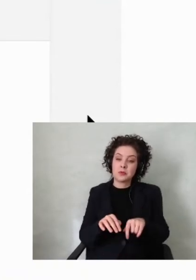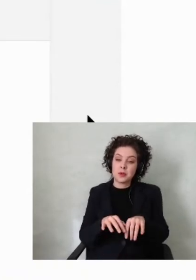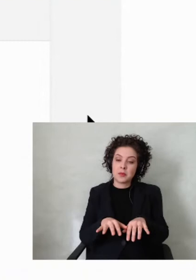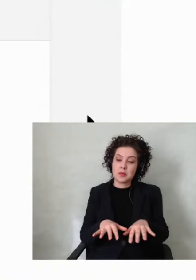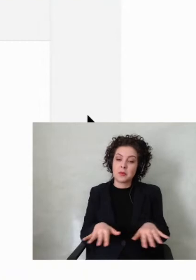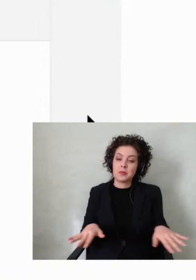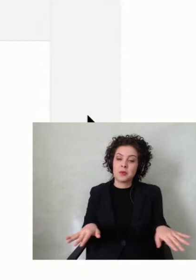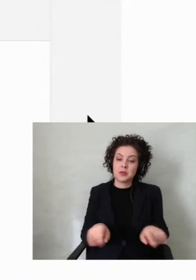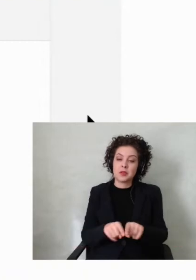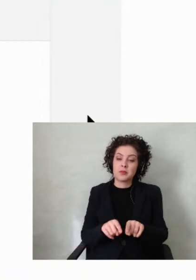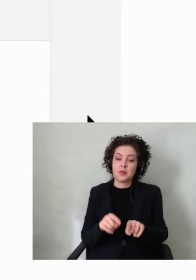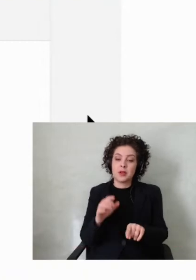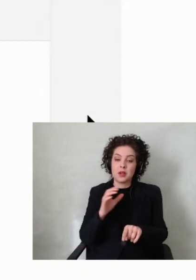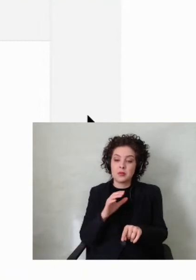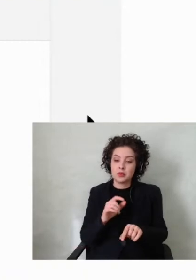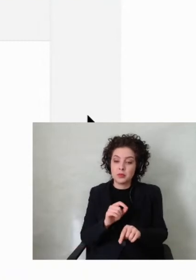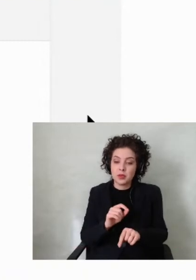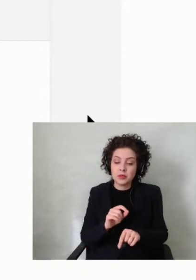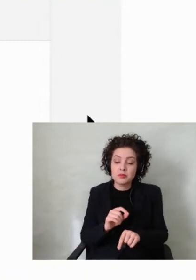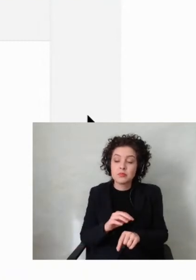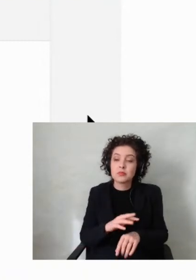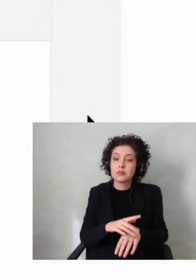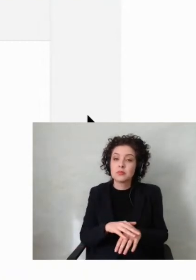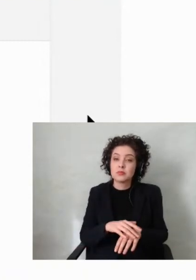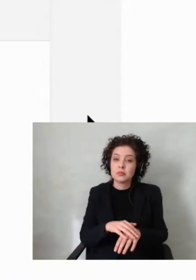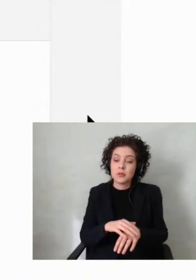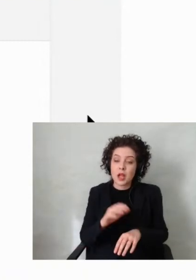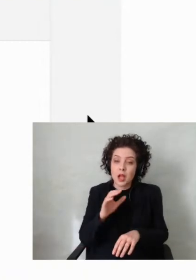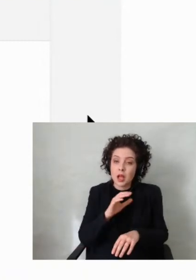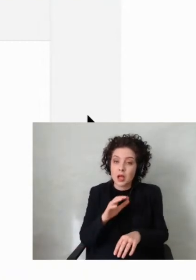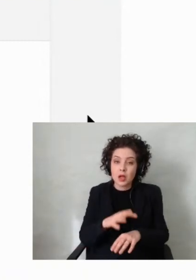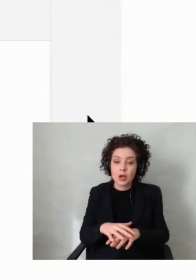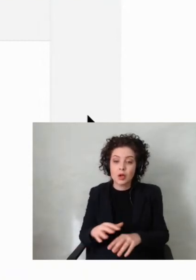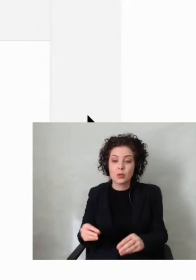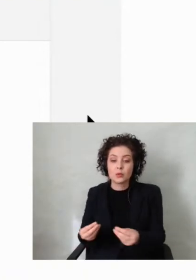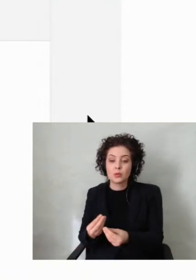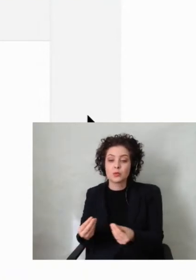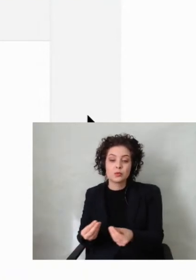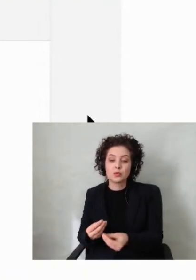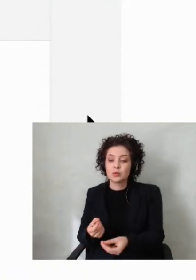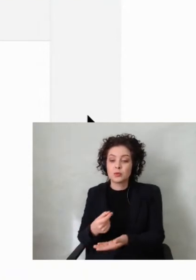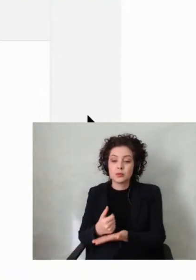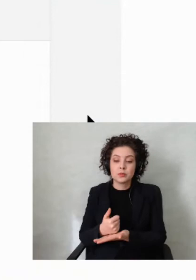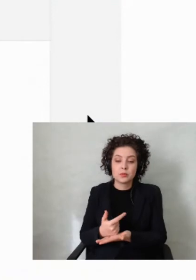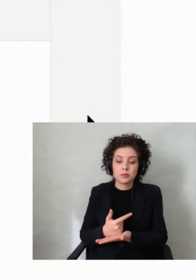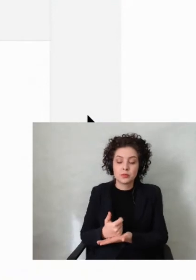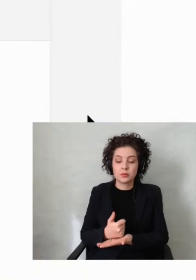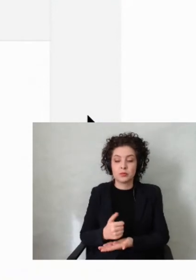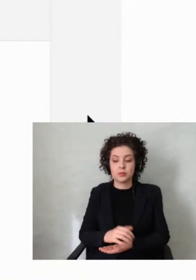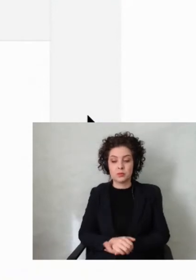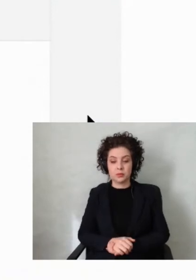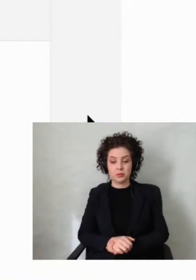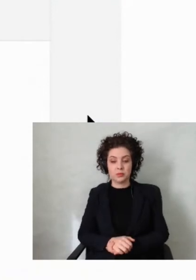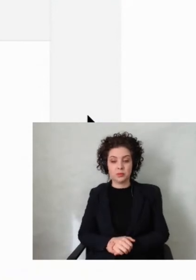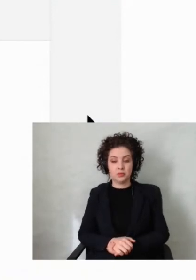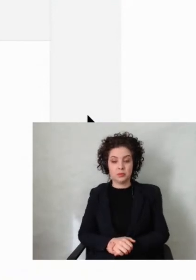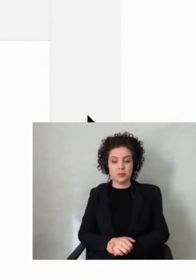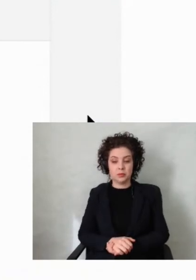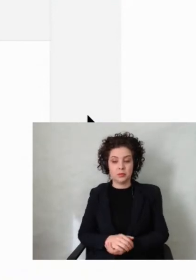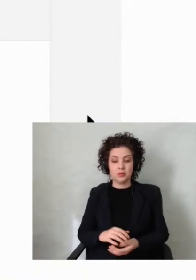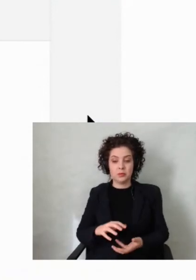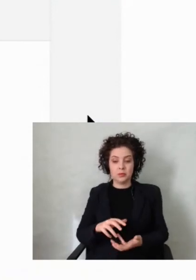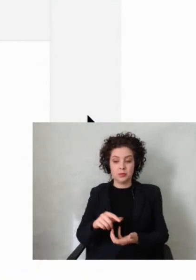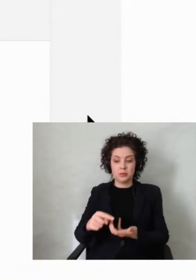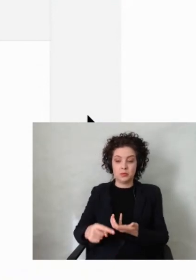de patógenos. Então, o primeiro deles é o modelo de desenvolvimento globalizado, em que você tem trocas de